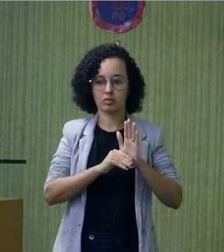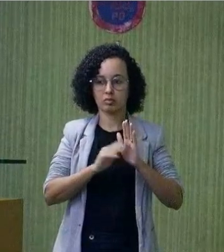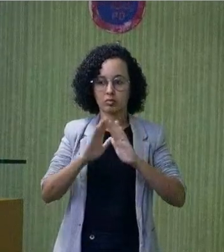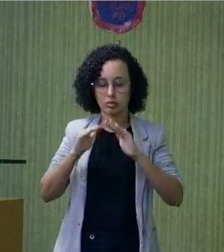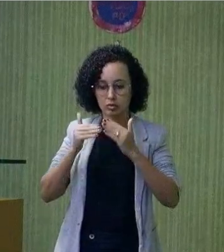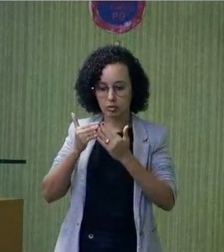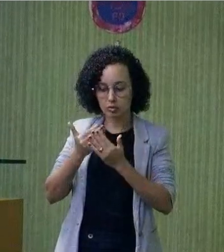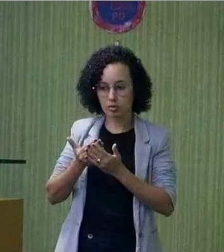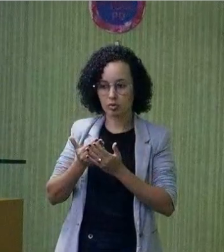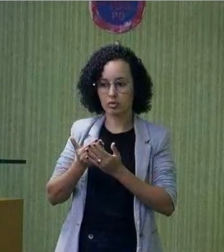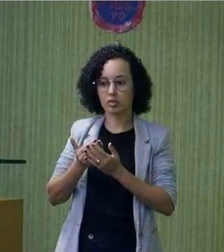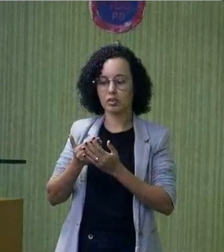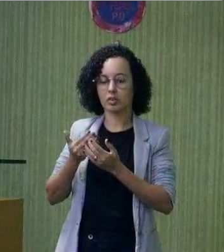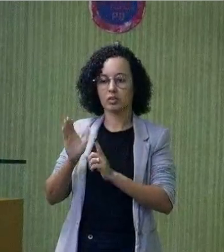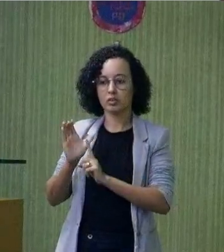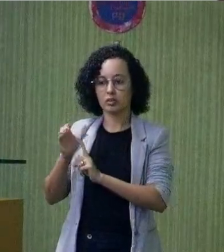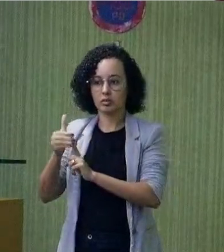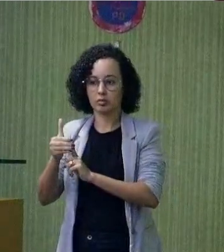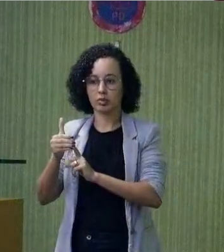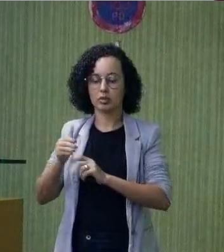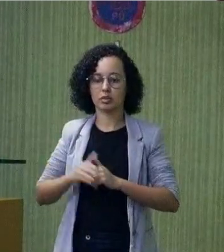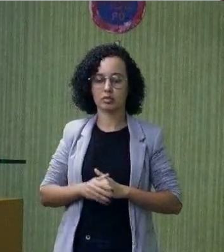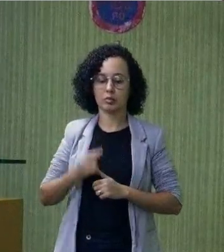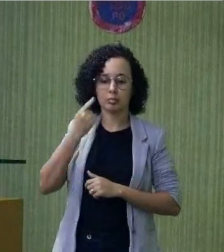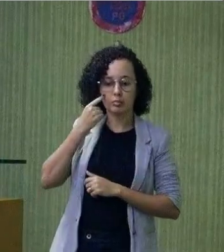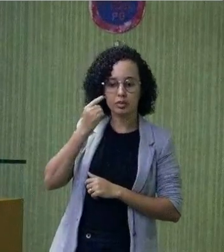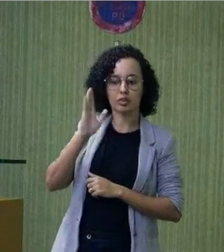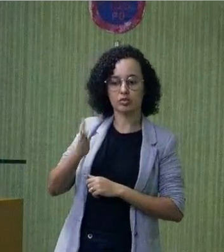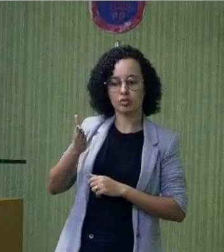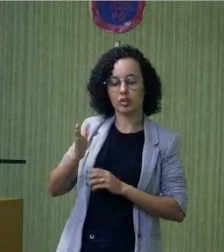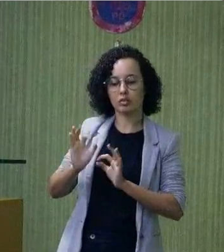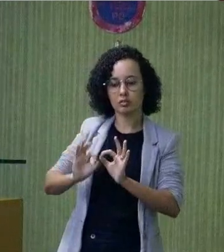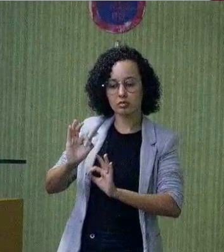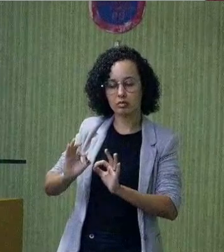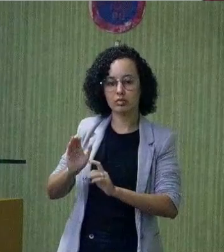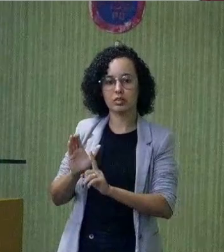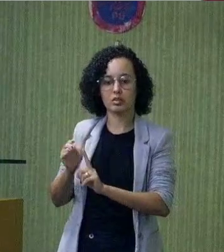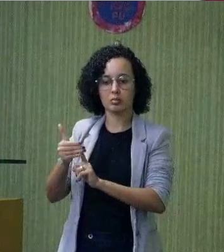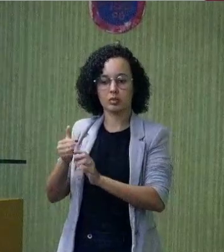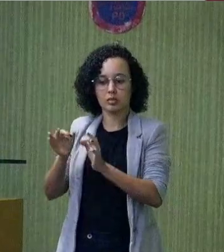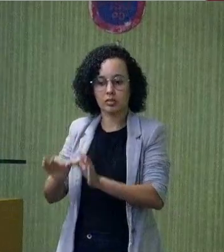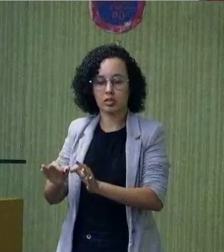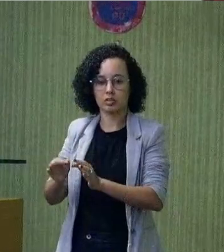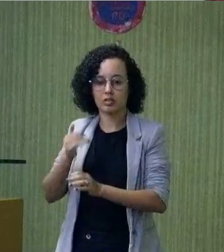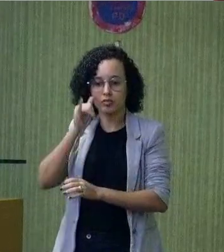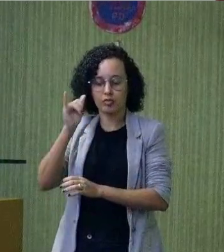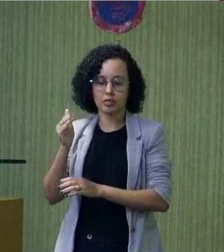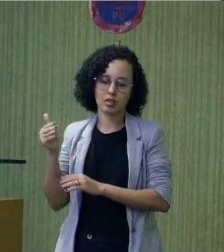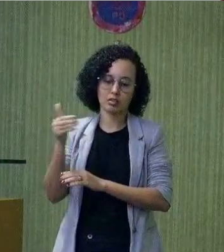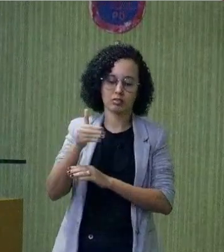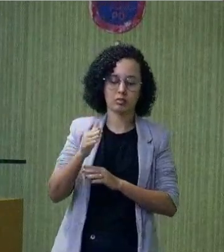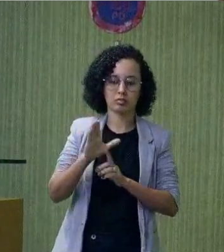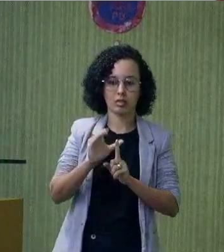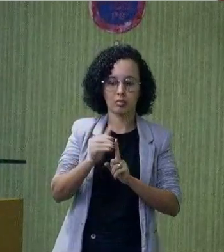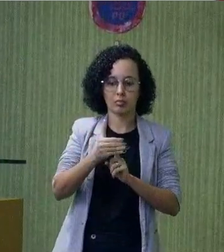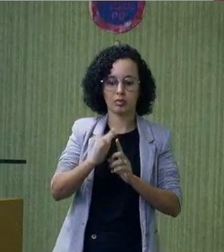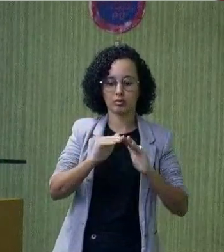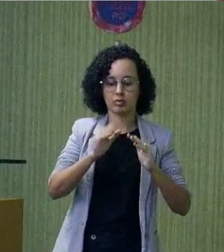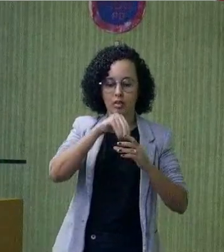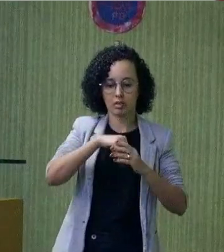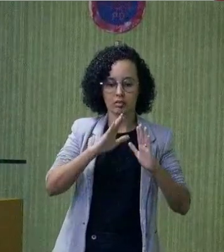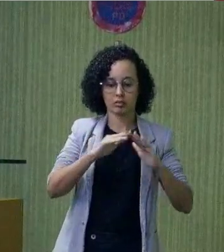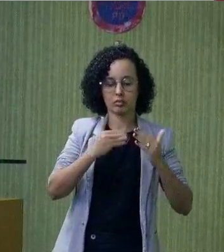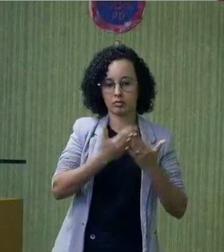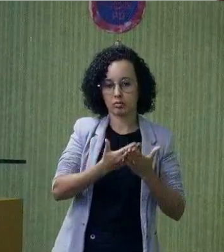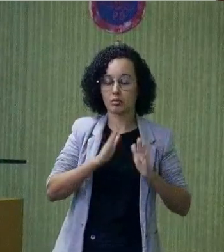abrigos de já pensar em abrigos Lógico que nada disso não pode mas pelo menos a gente que foi um